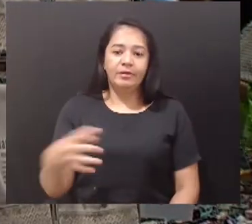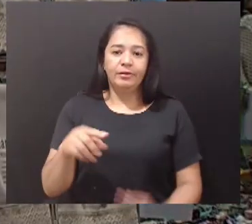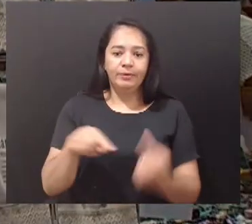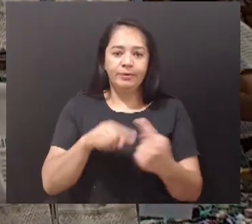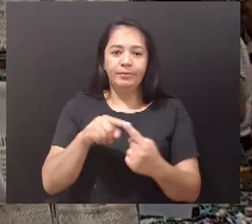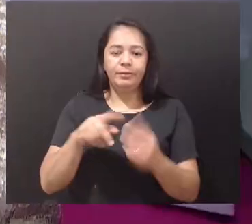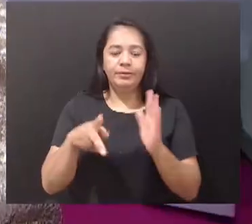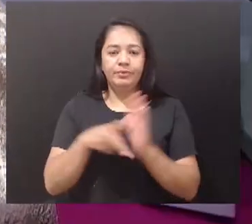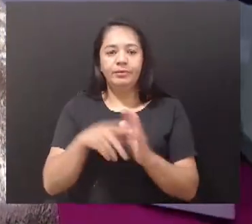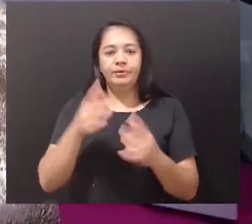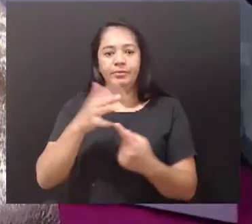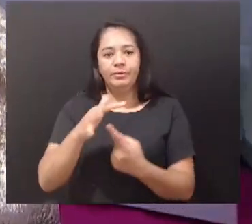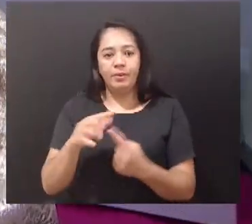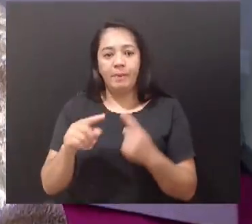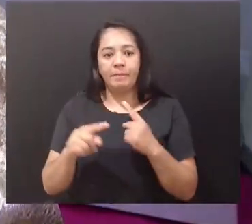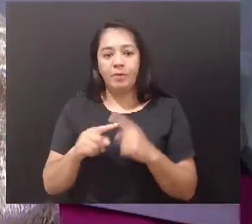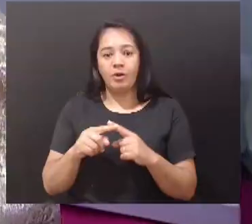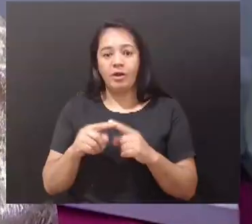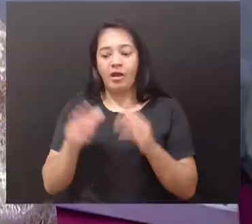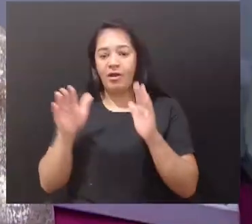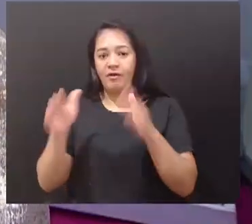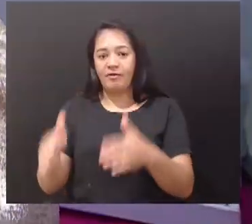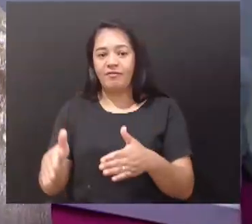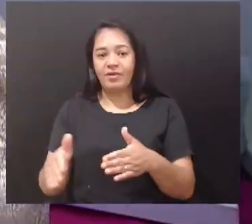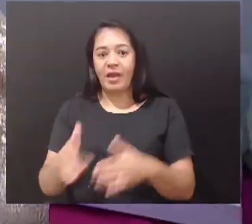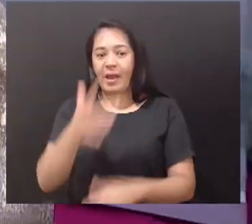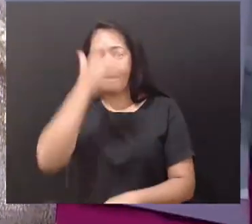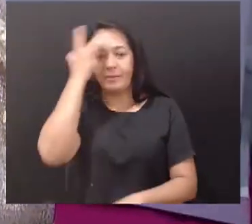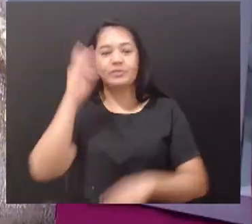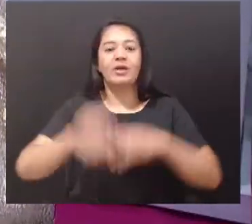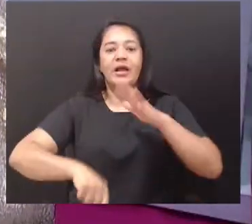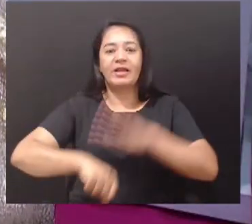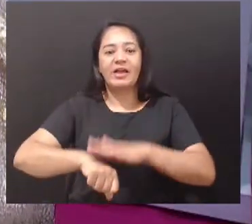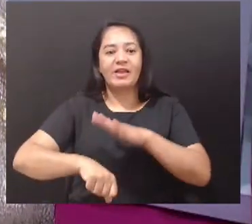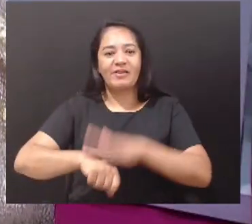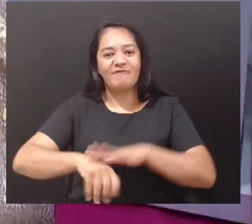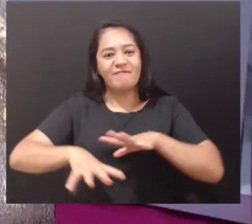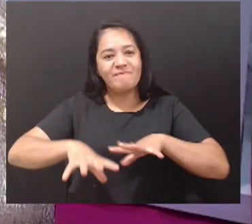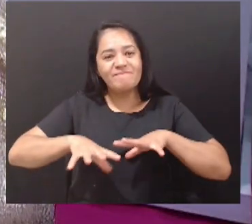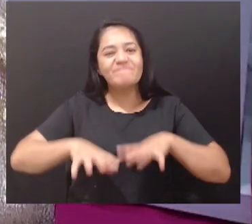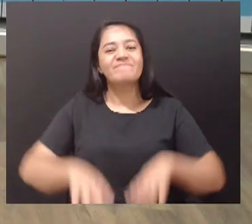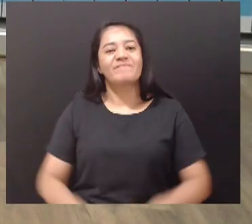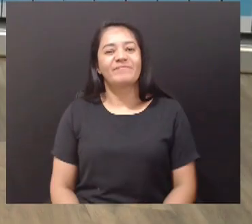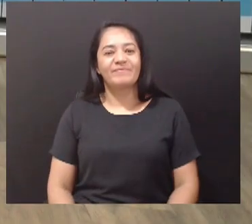feira voltada a quem faz, é o mão na massa que a gente diz.